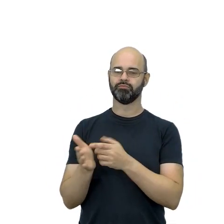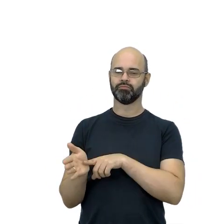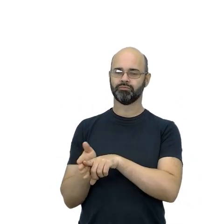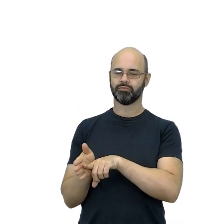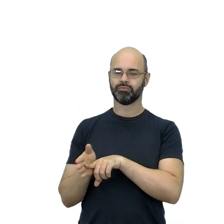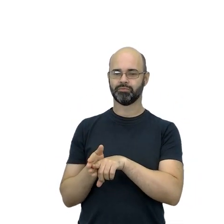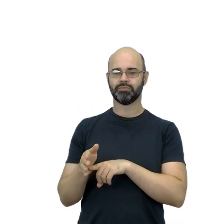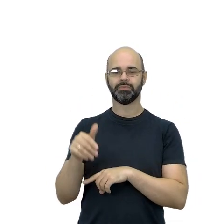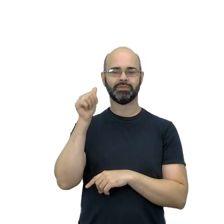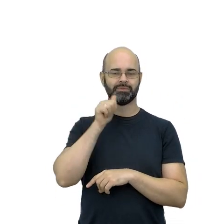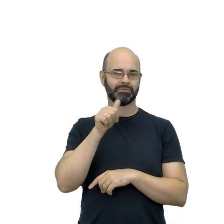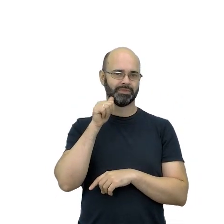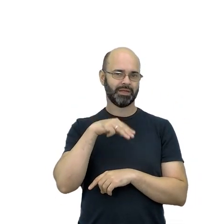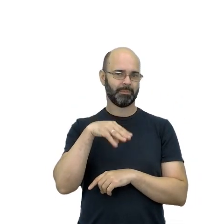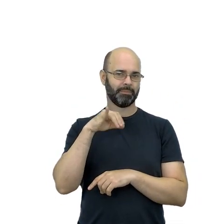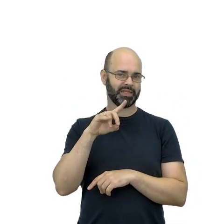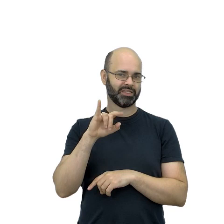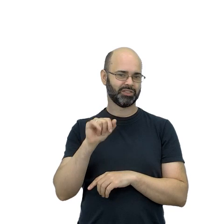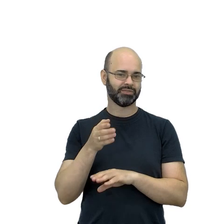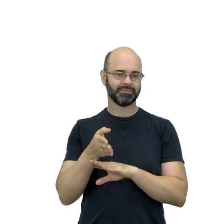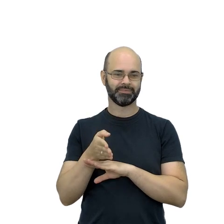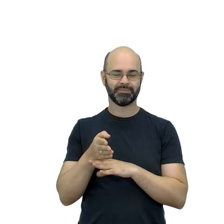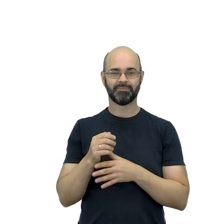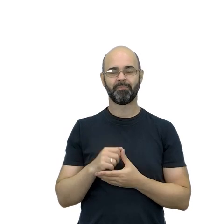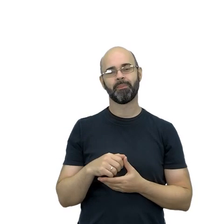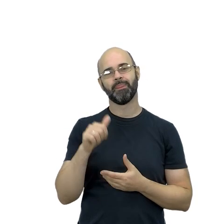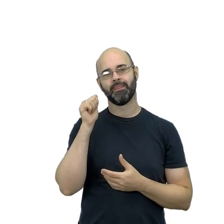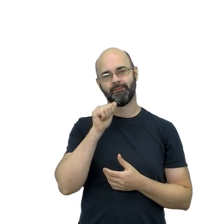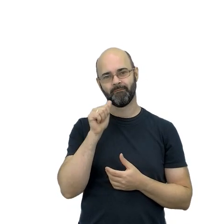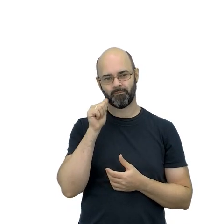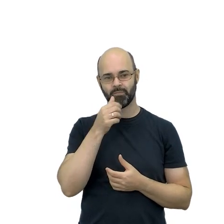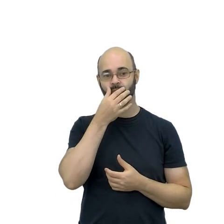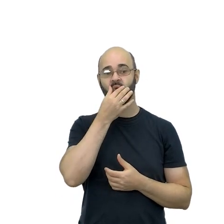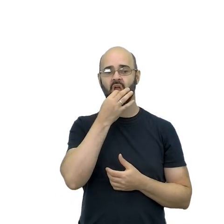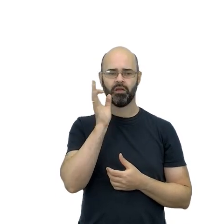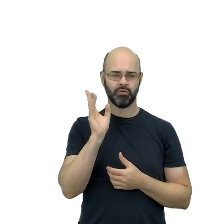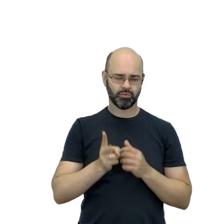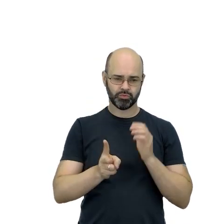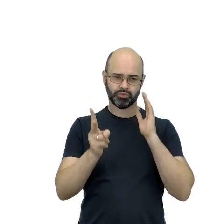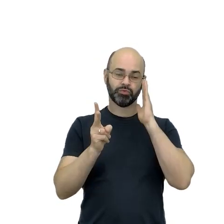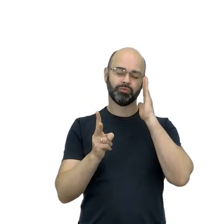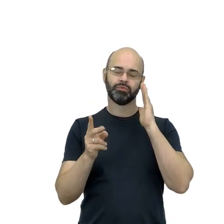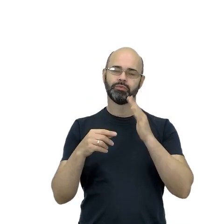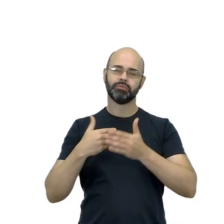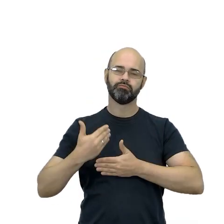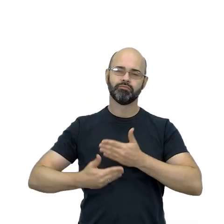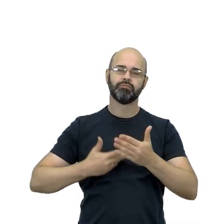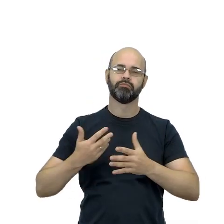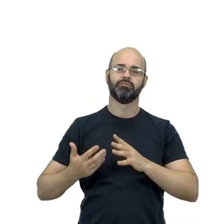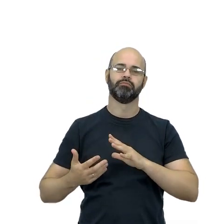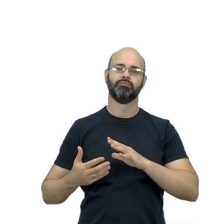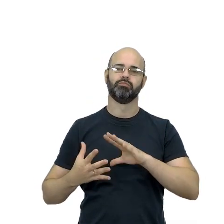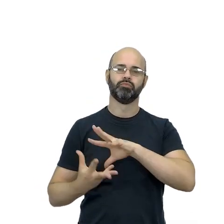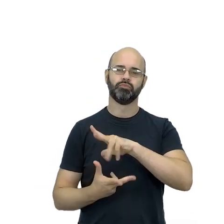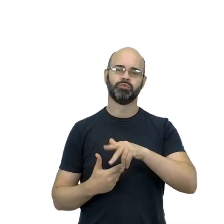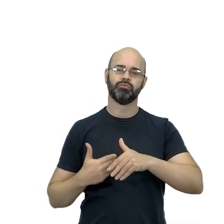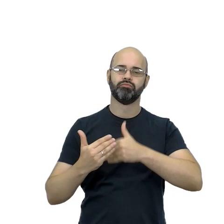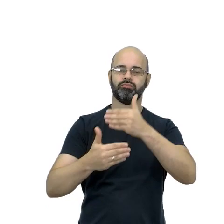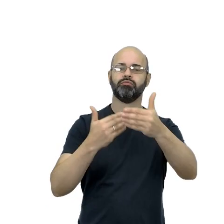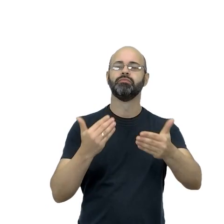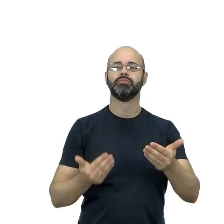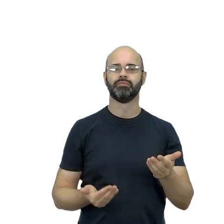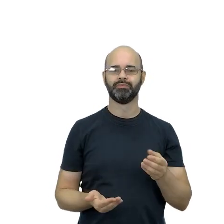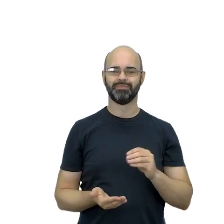feminina na mídia. A representação de mulheres nas mídias ainda tem muito o que avançar em todo o mundo. Essa é uma das conclusões